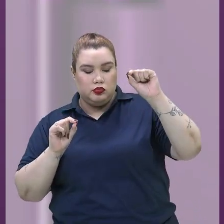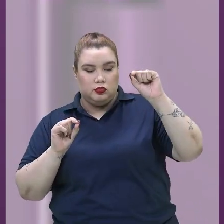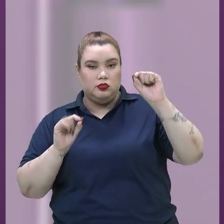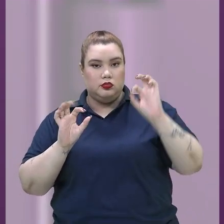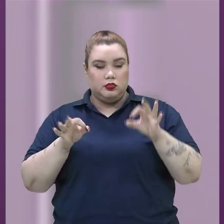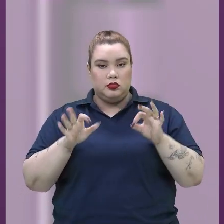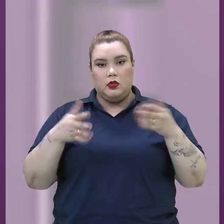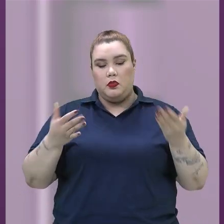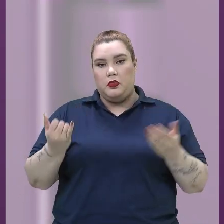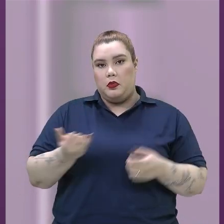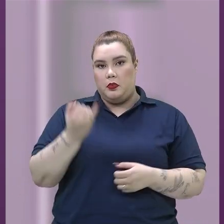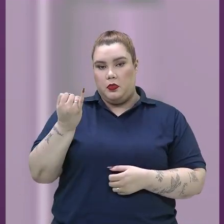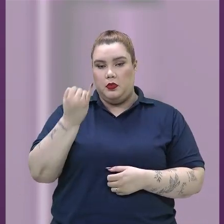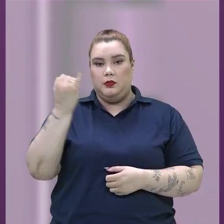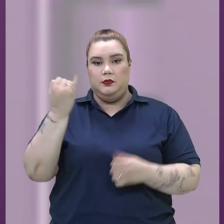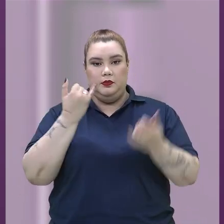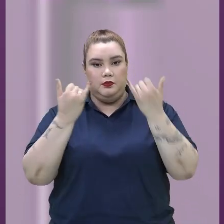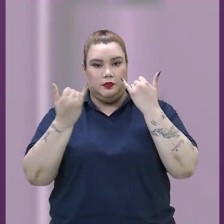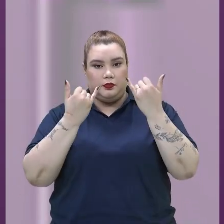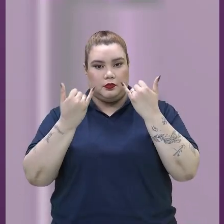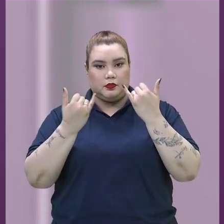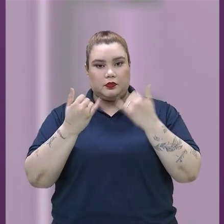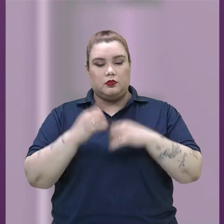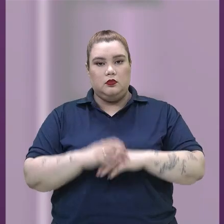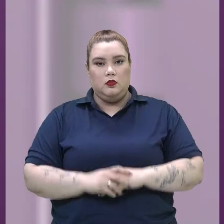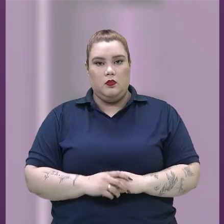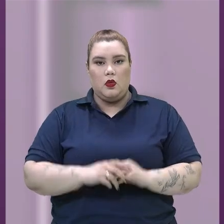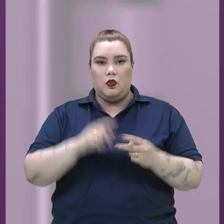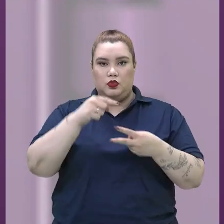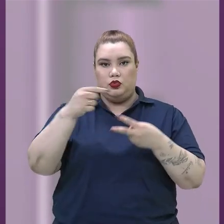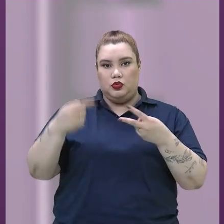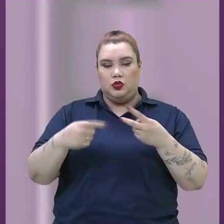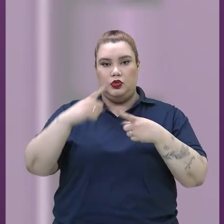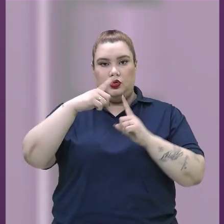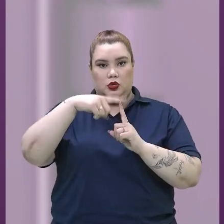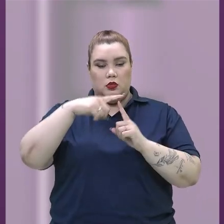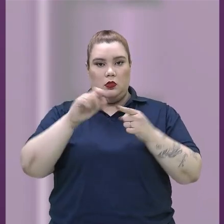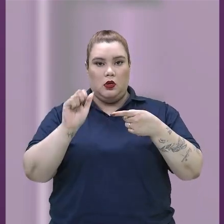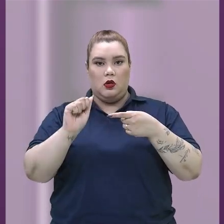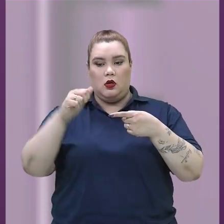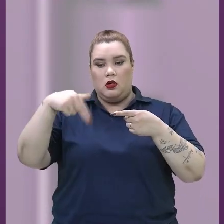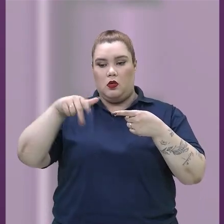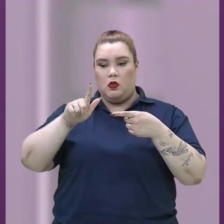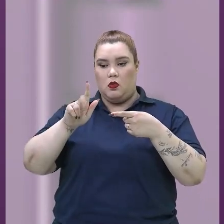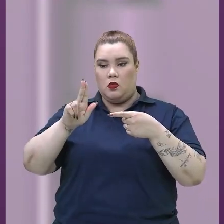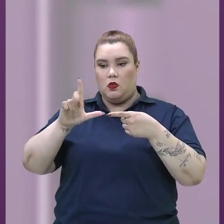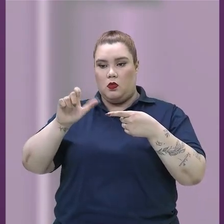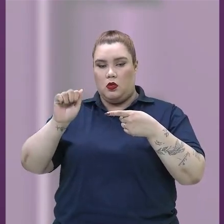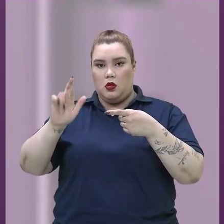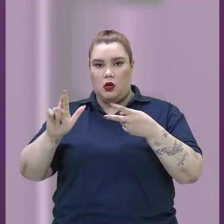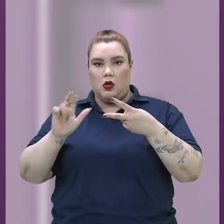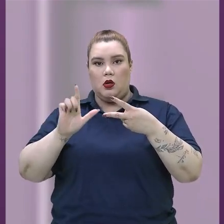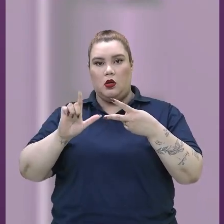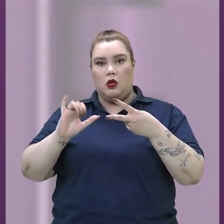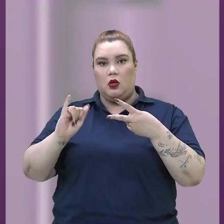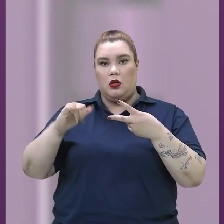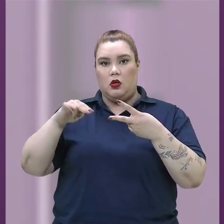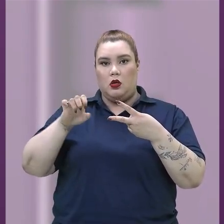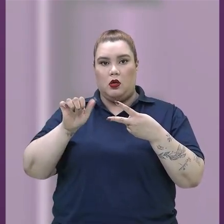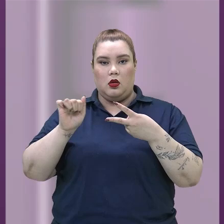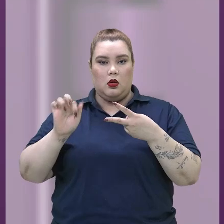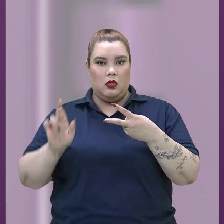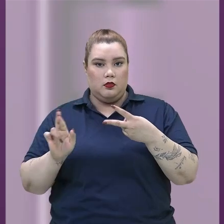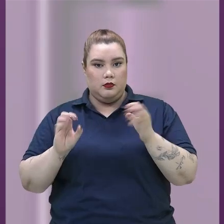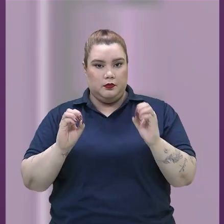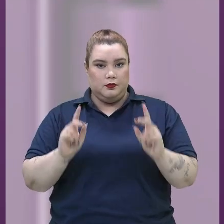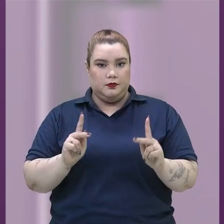ser importantes, tá? O coeficiente angular e o coeficiente linear. Vamos voltar, então, para esse nosso